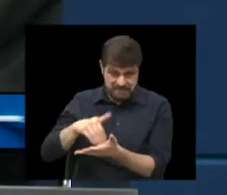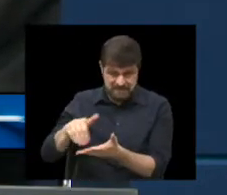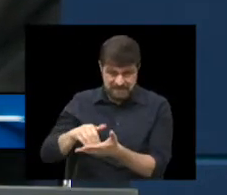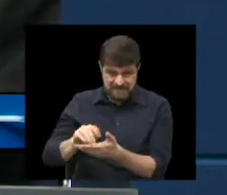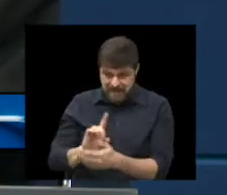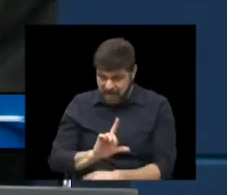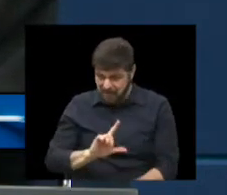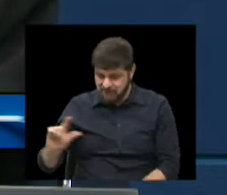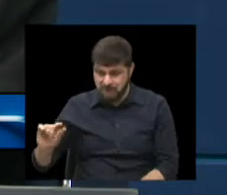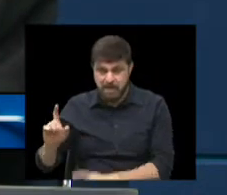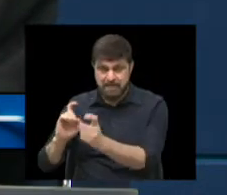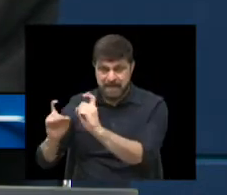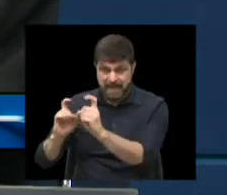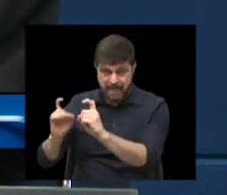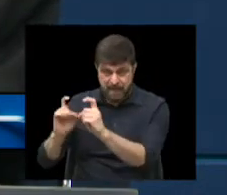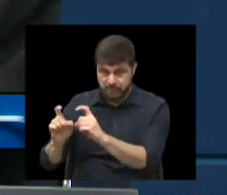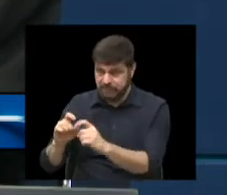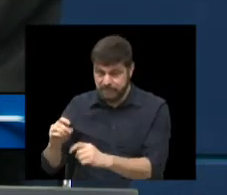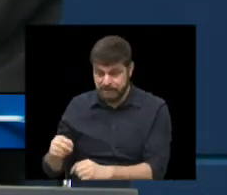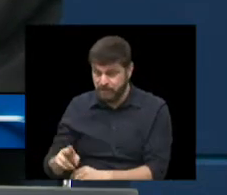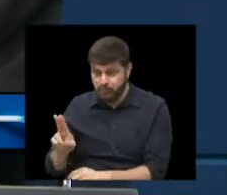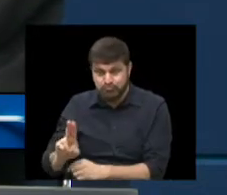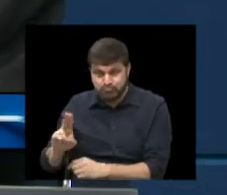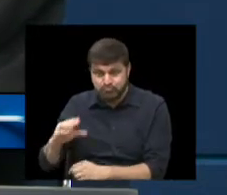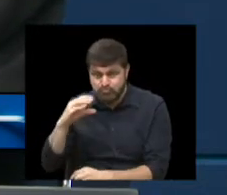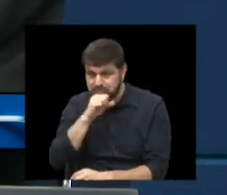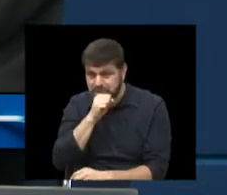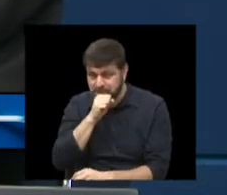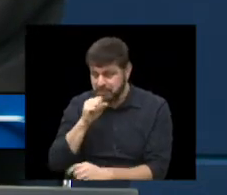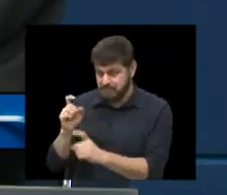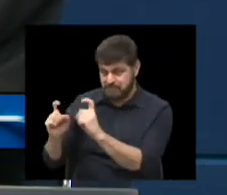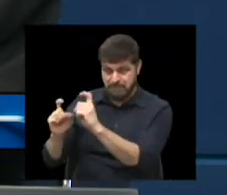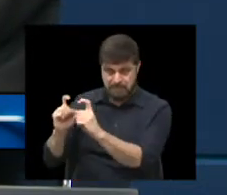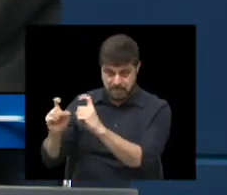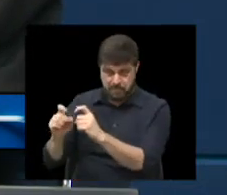reunião de emergência pelo governo, até para uma reunião